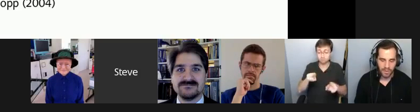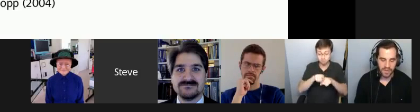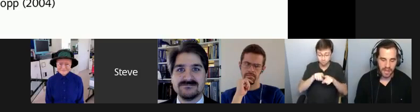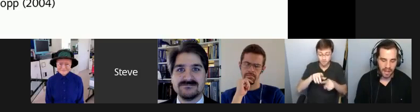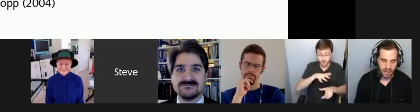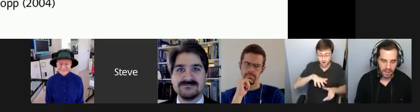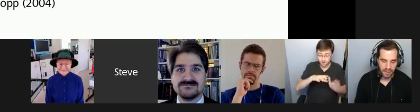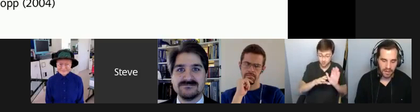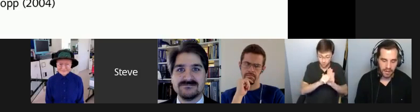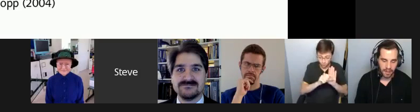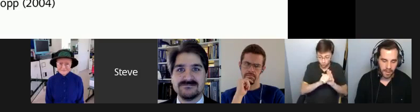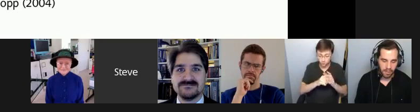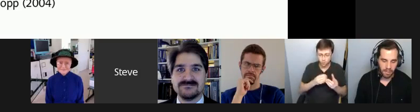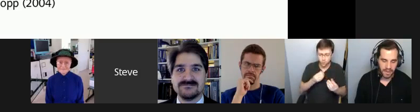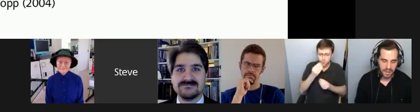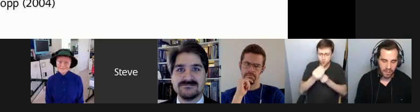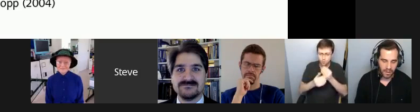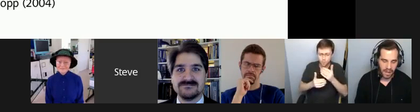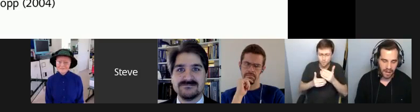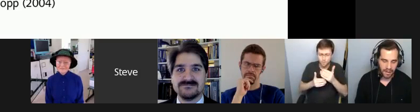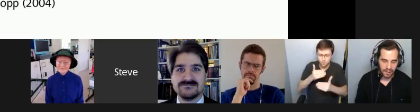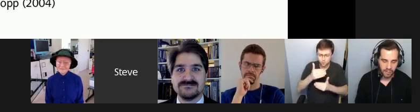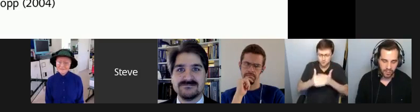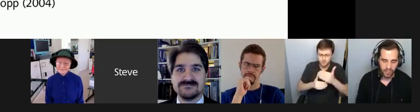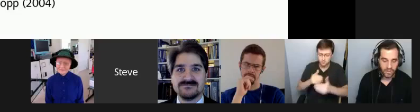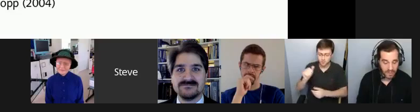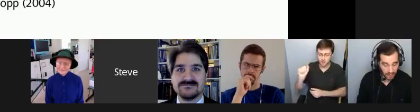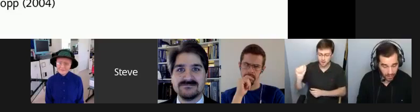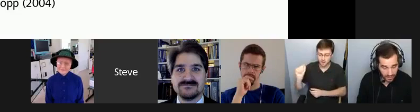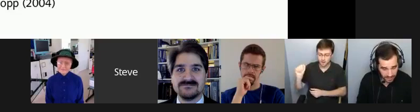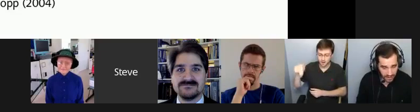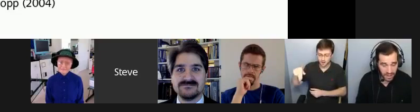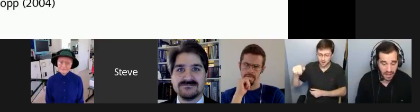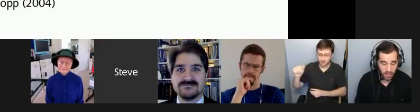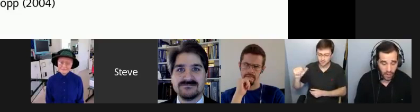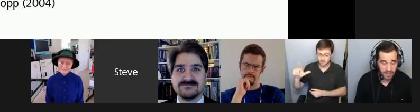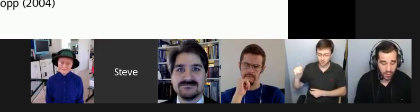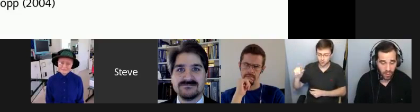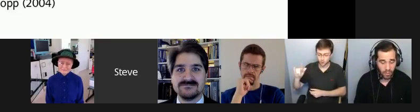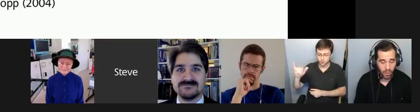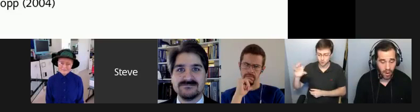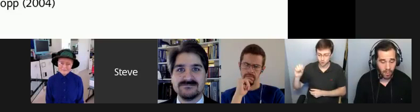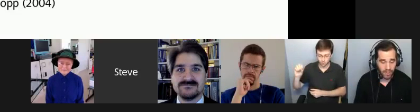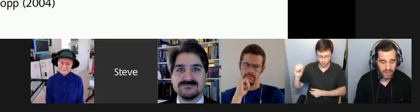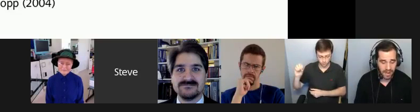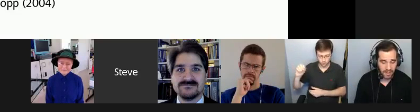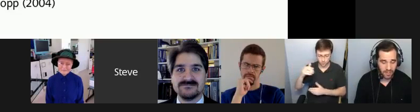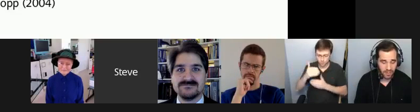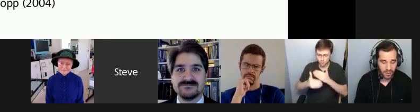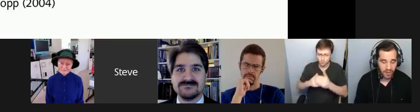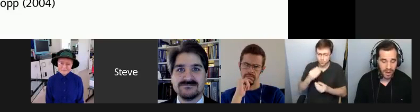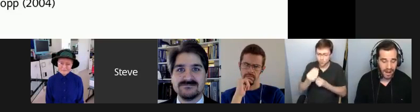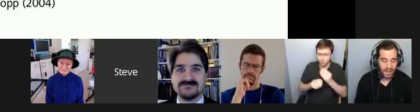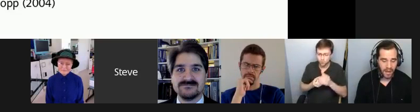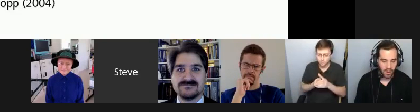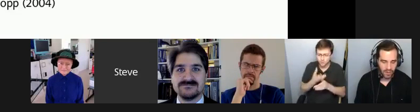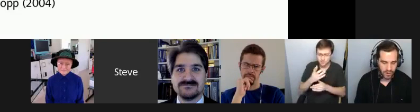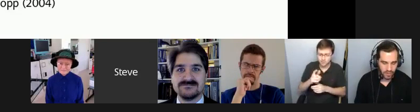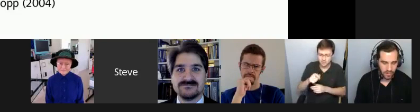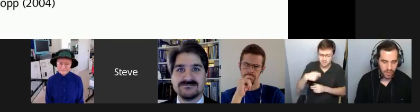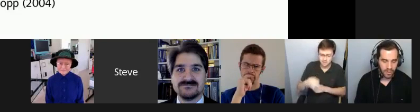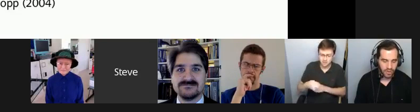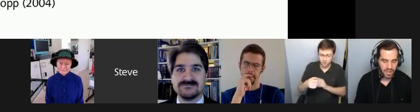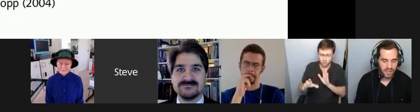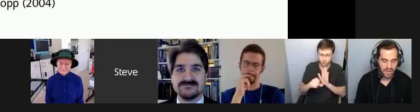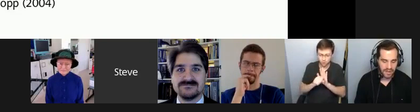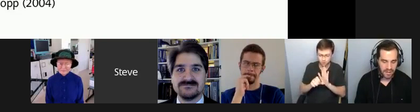Nós temos Sara, também uma pesquisadora da área dos ícones, e mostra como é o processo